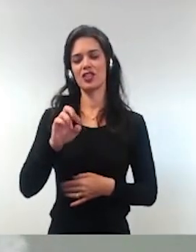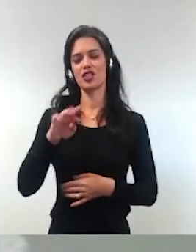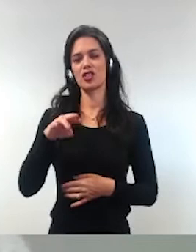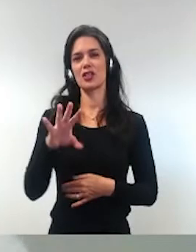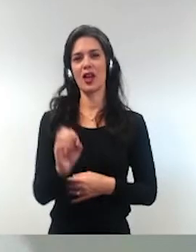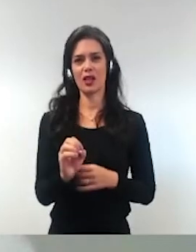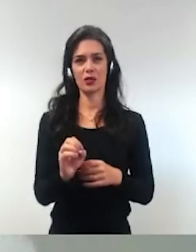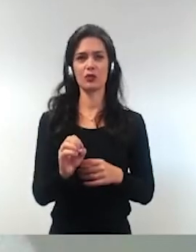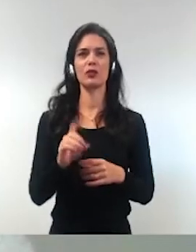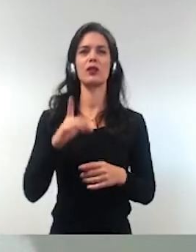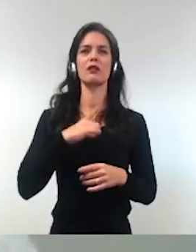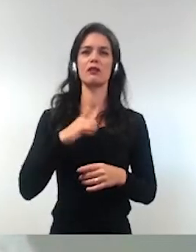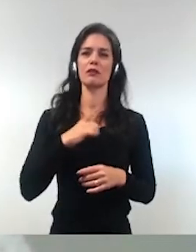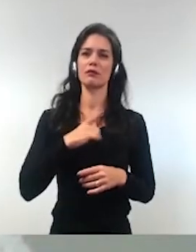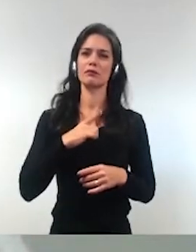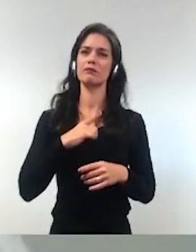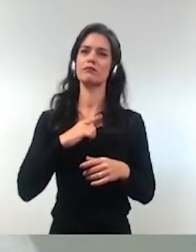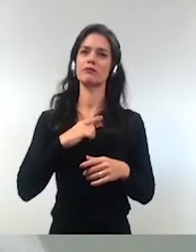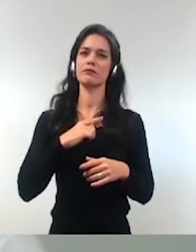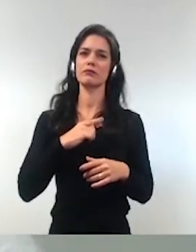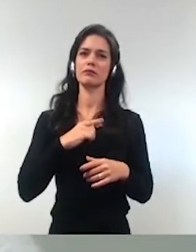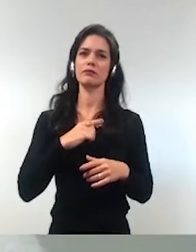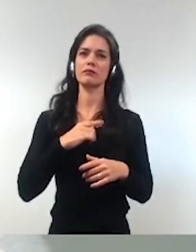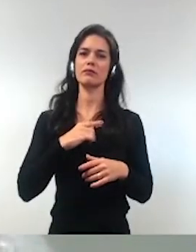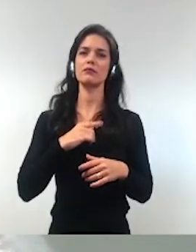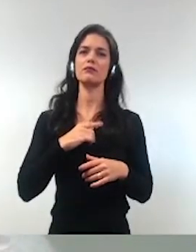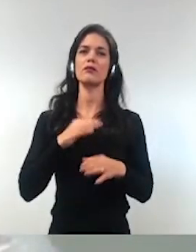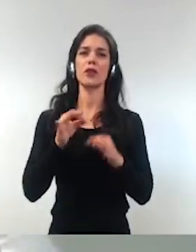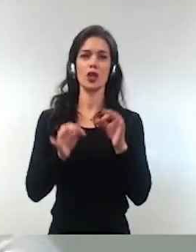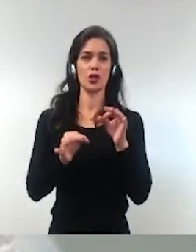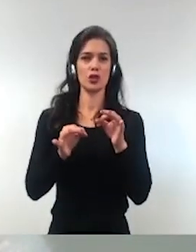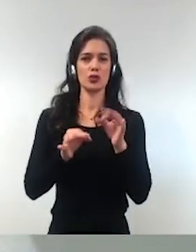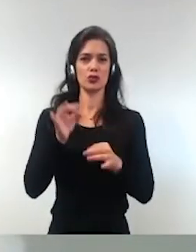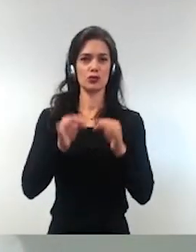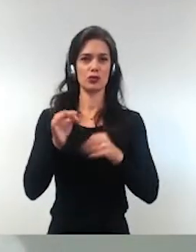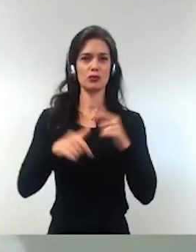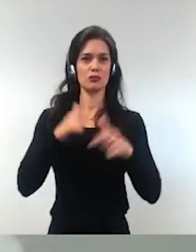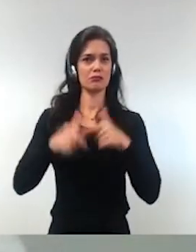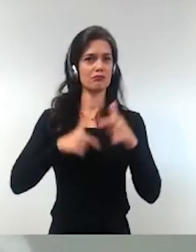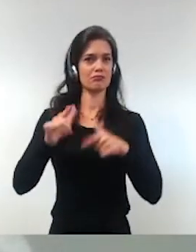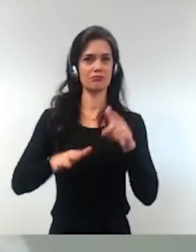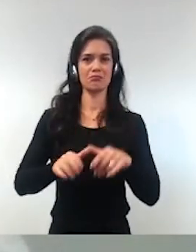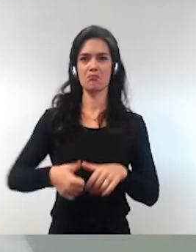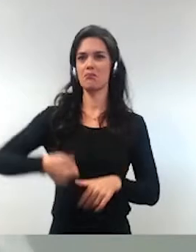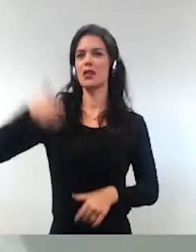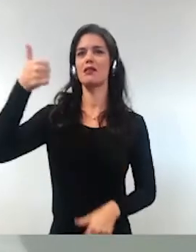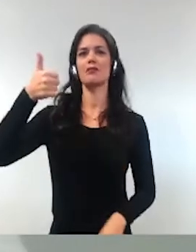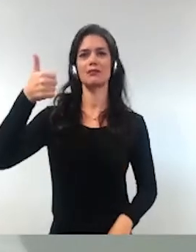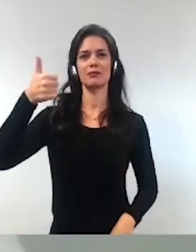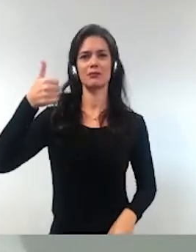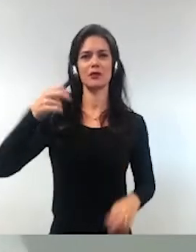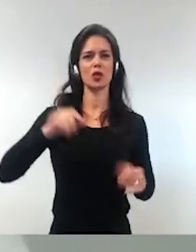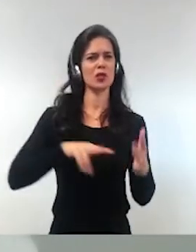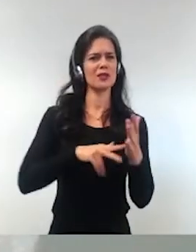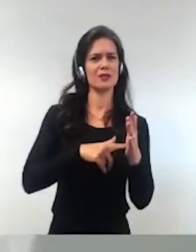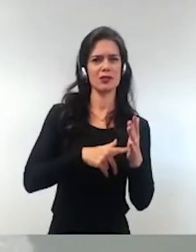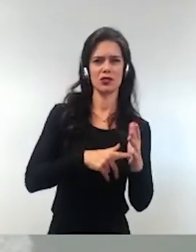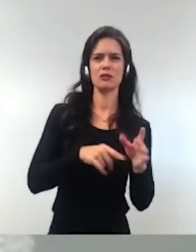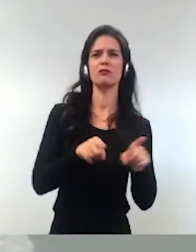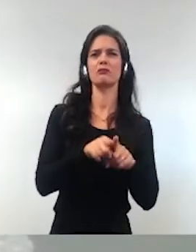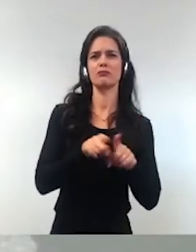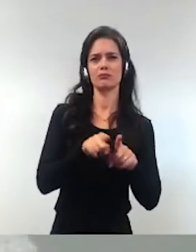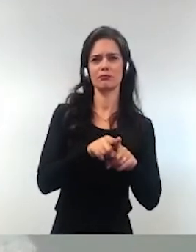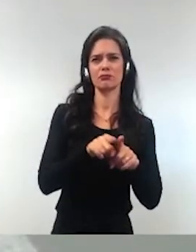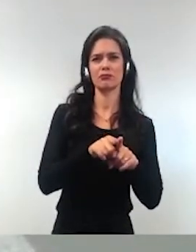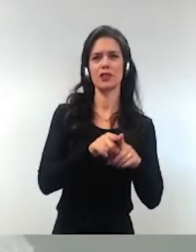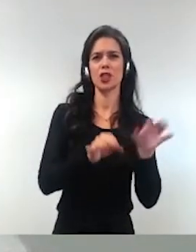realmente apresentou-se como campeã, e nesse ponto o Ministério Público do Trabalho e os sindicatos foram relevantes. A Justiça